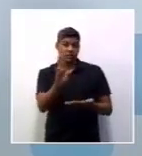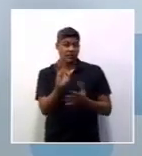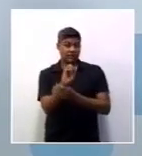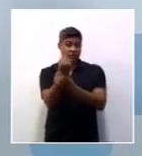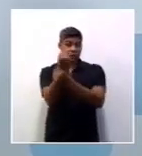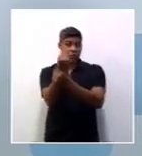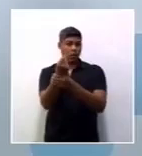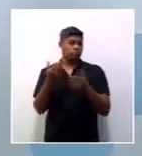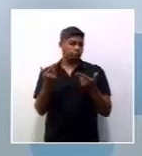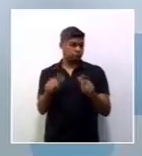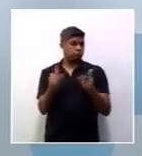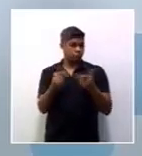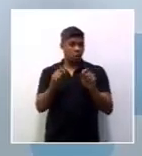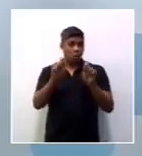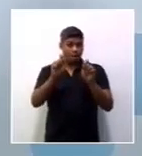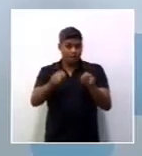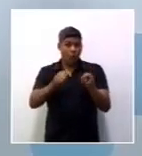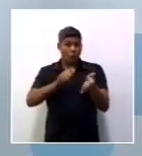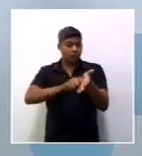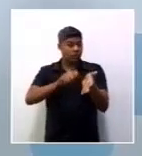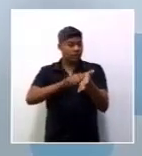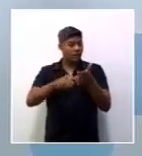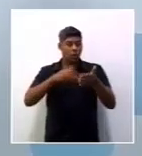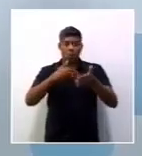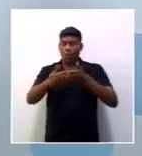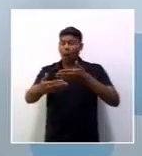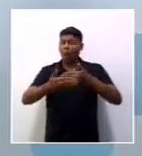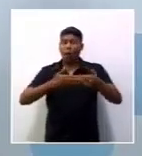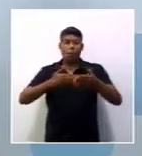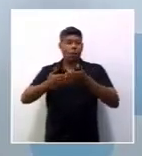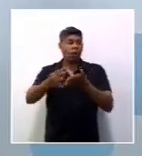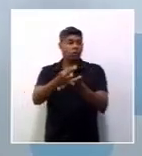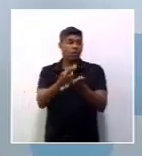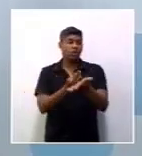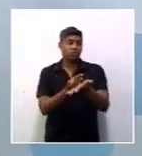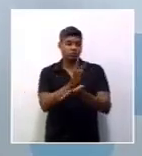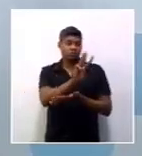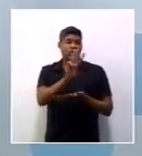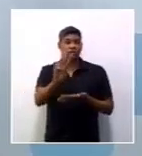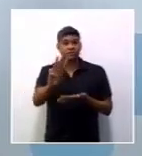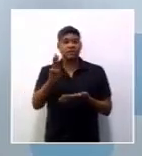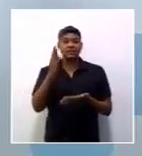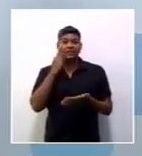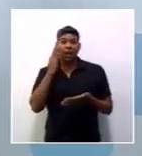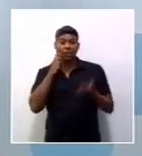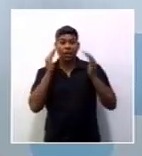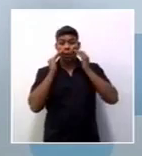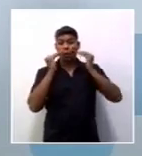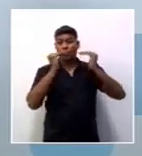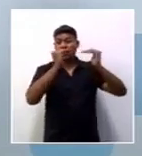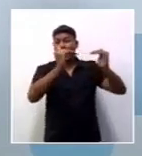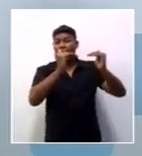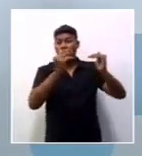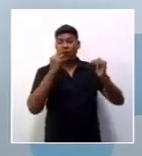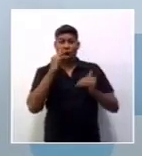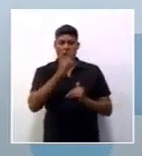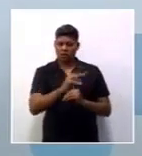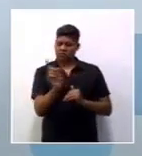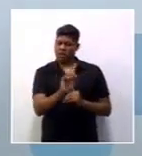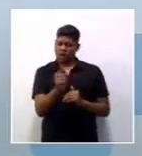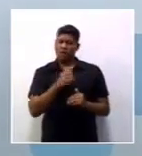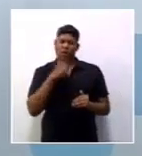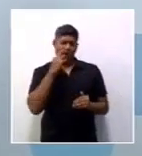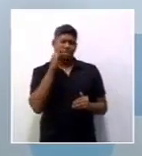é. E eu posso escrever qualquer texto naquele site. E por você achar que é uma fonte confiável, você vai olhar e falar, não, eu vi